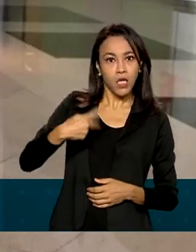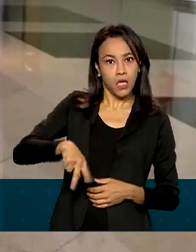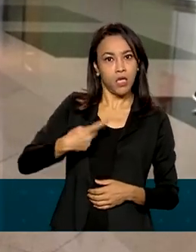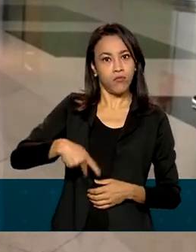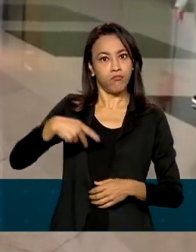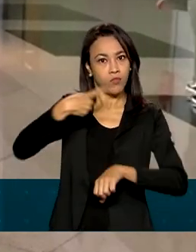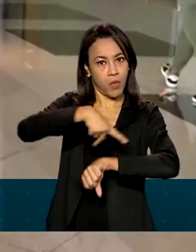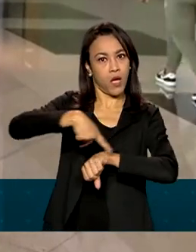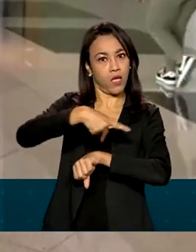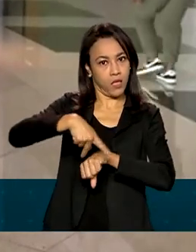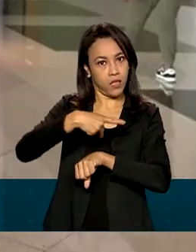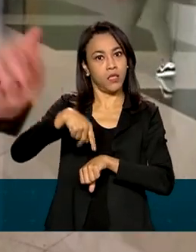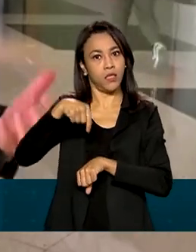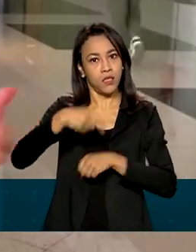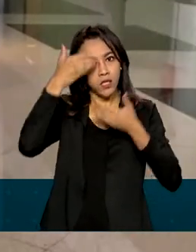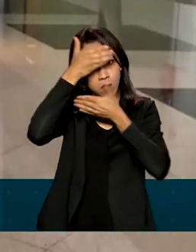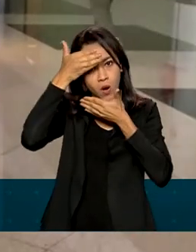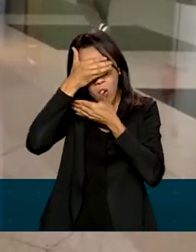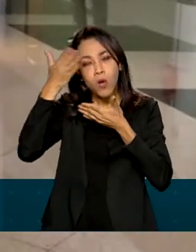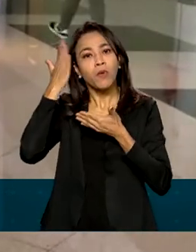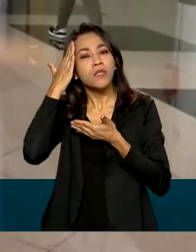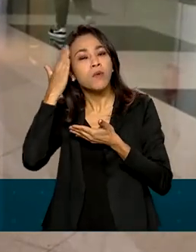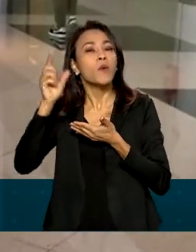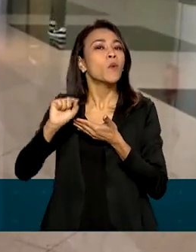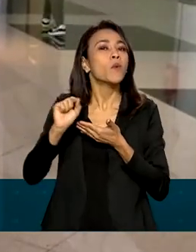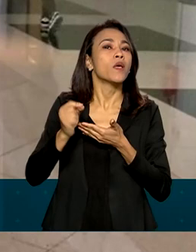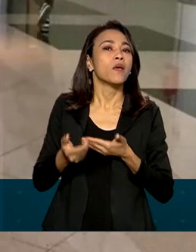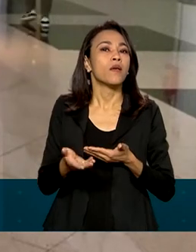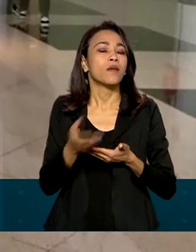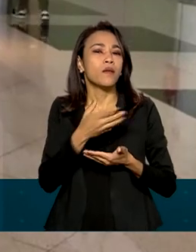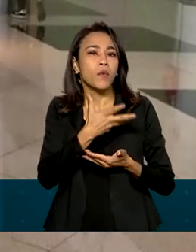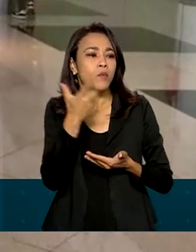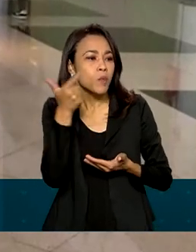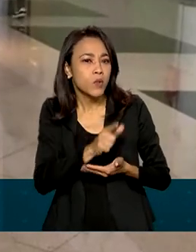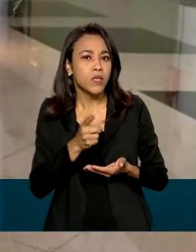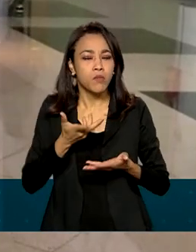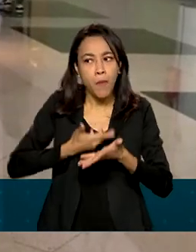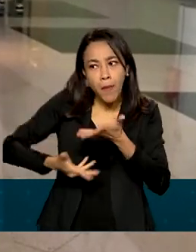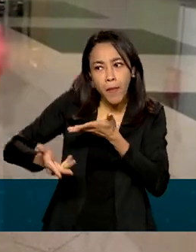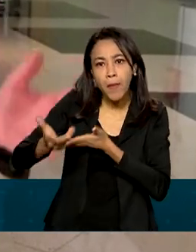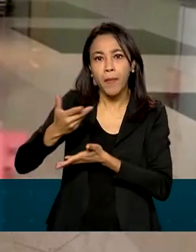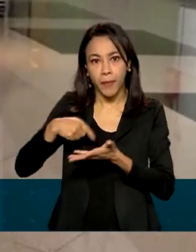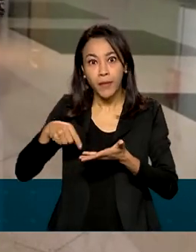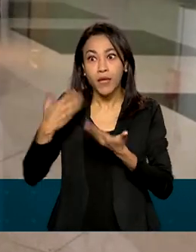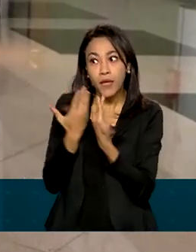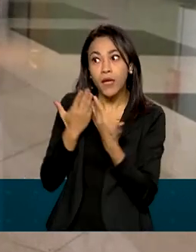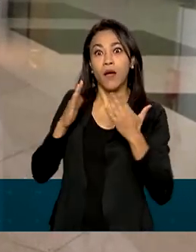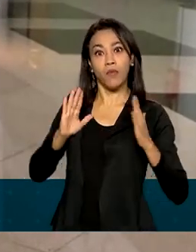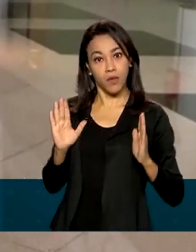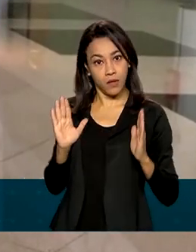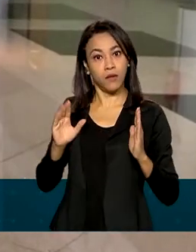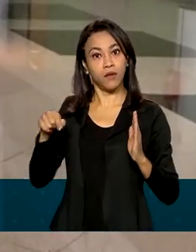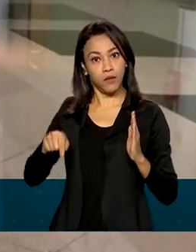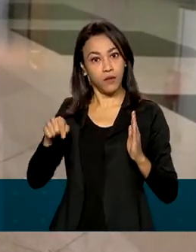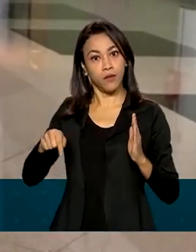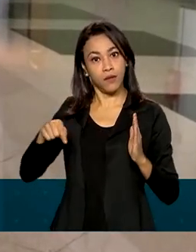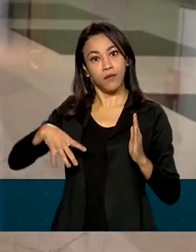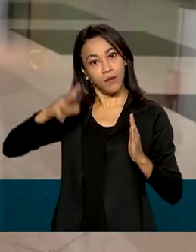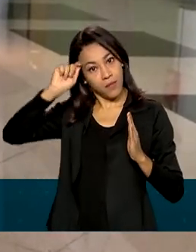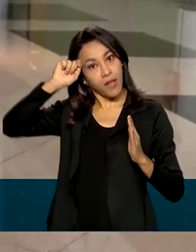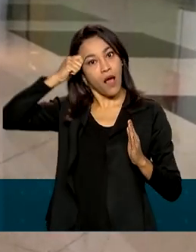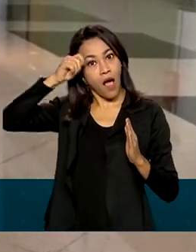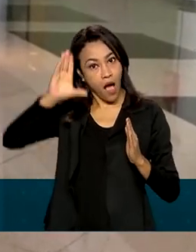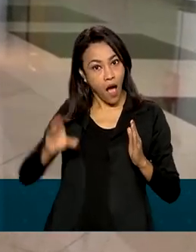poder prospectar aquilo que o Brasil teve no passado, mas que nós precisamos implementar mais e abrir as portas da África